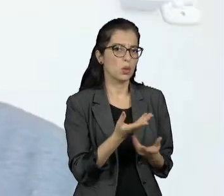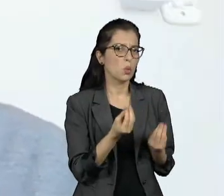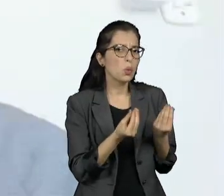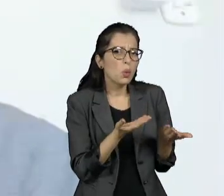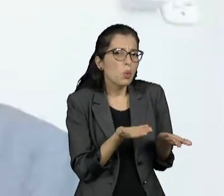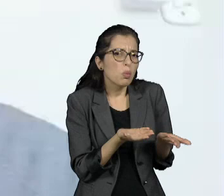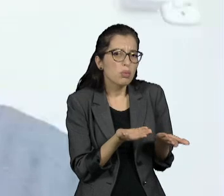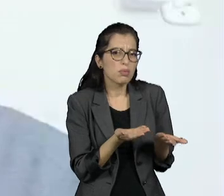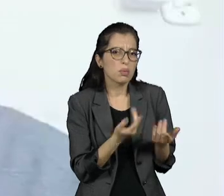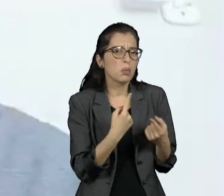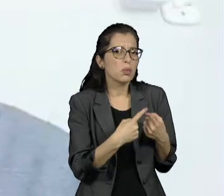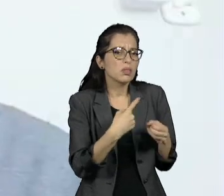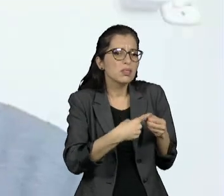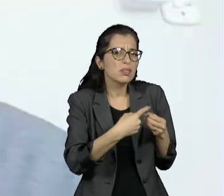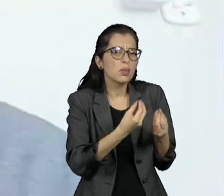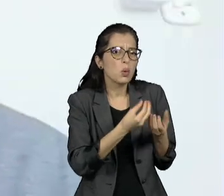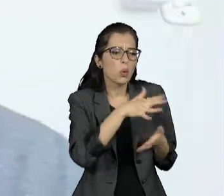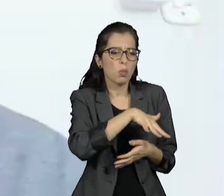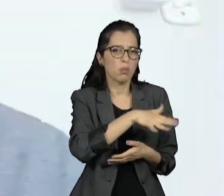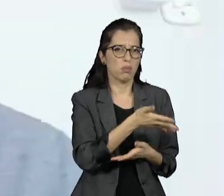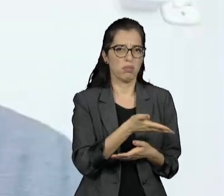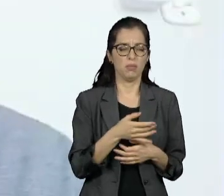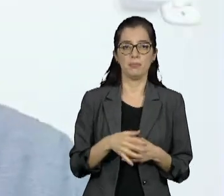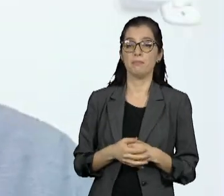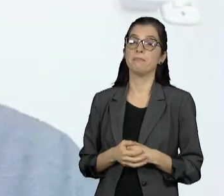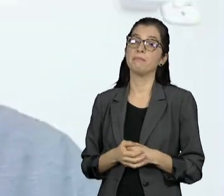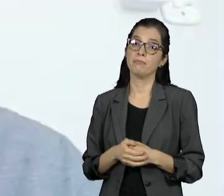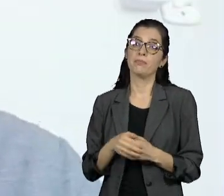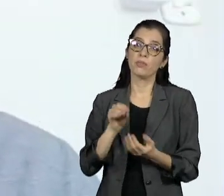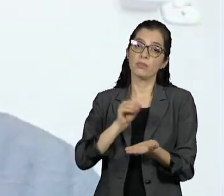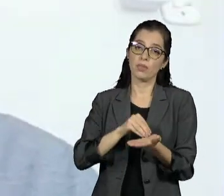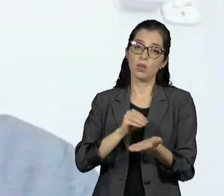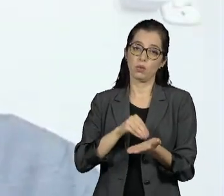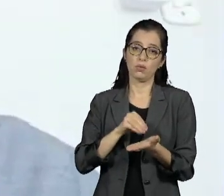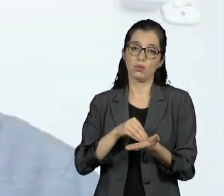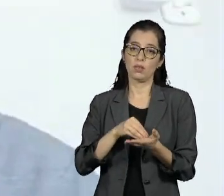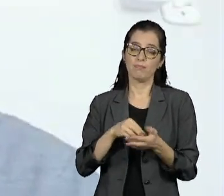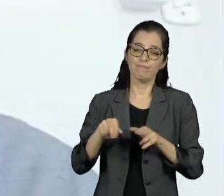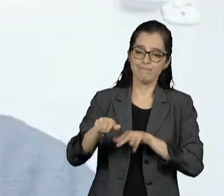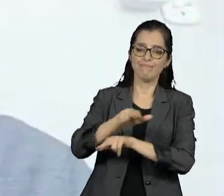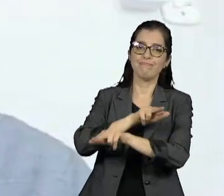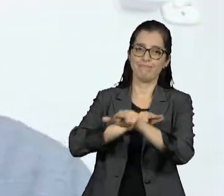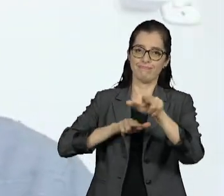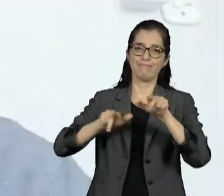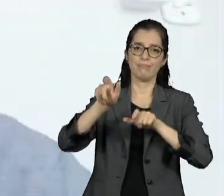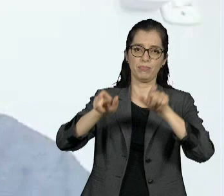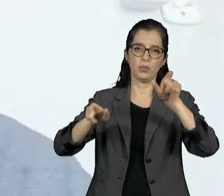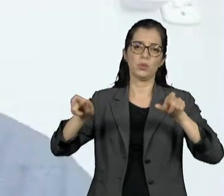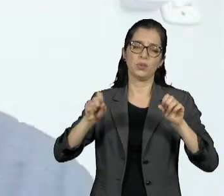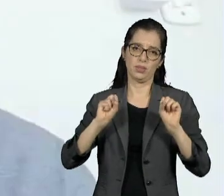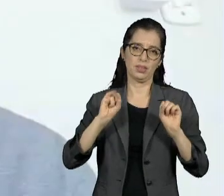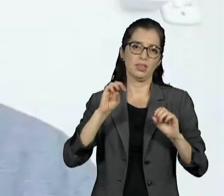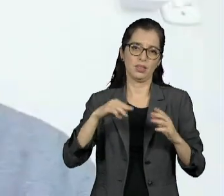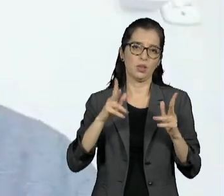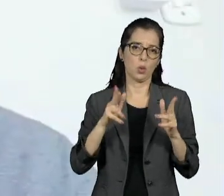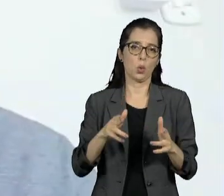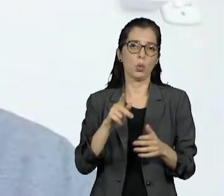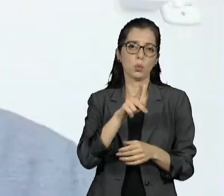Eu acho que, além dessa dimensão da diversidade democrática que o professor Artigas chamou a atenção, a gente precisa